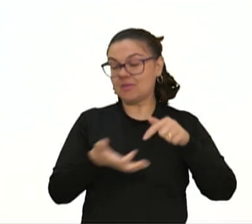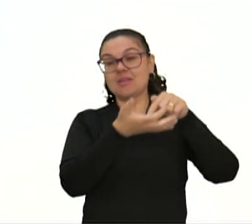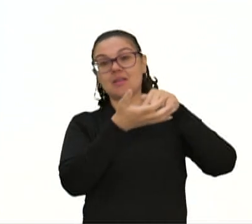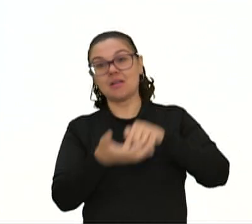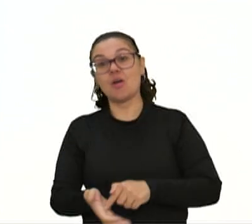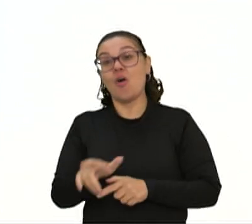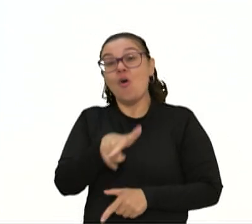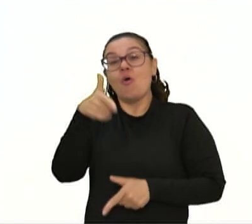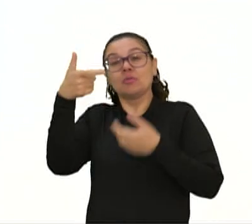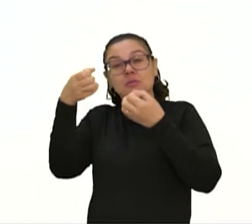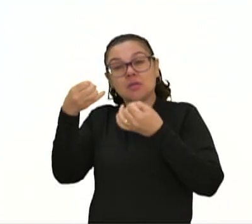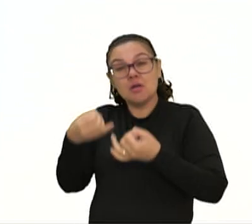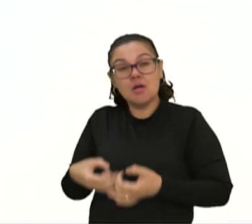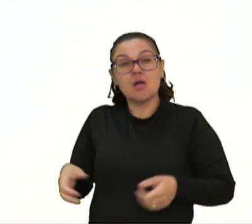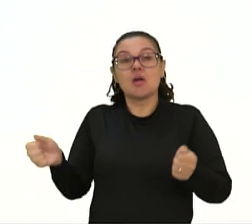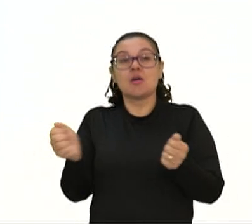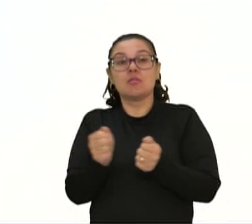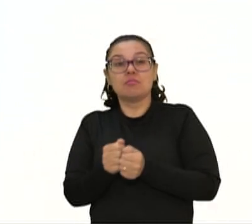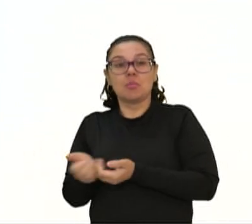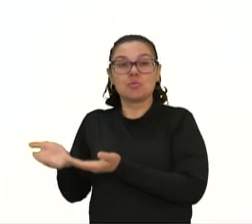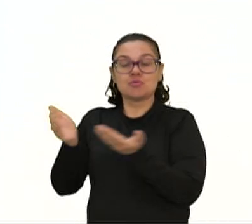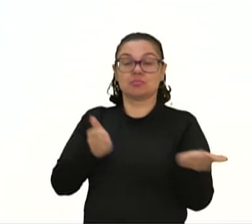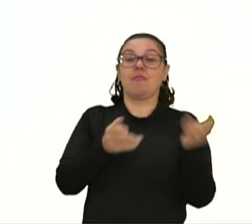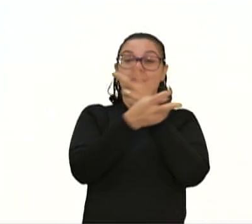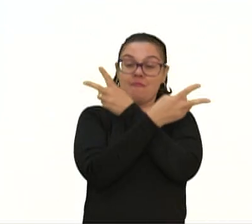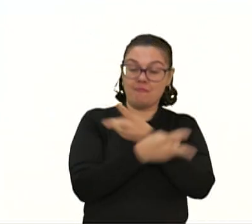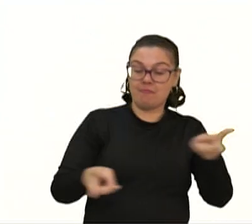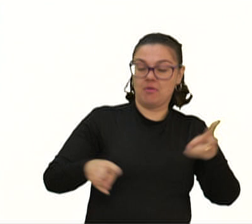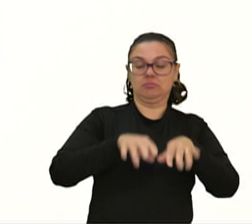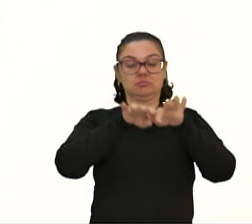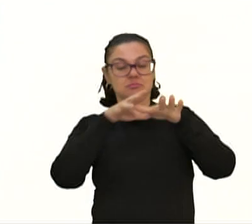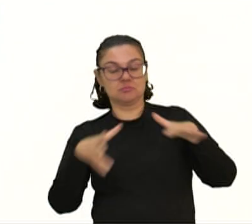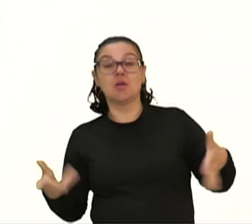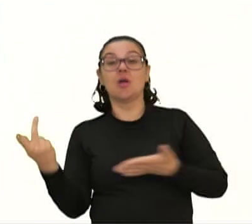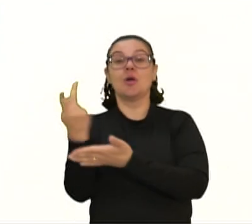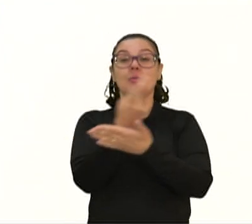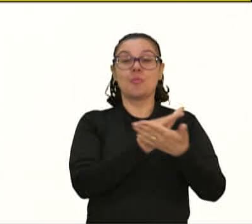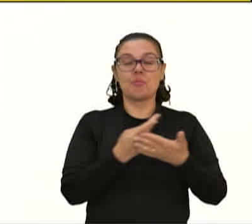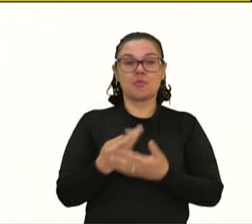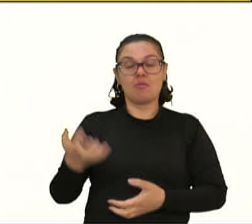outro falar. Andamos entre água e vento, procurando o rei do mar.